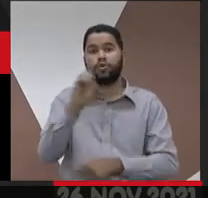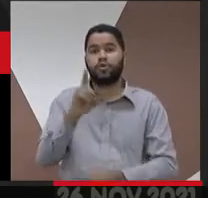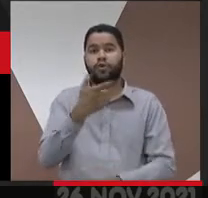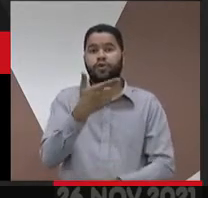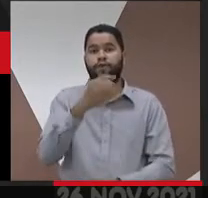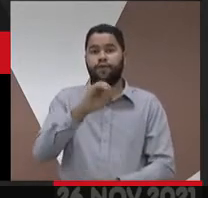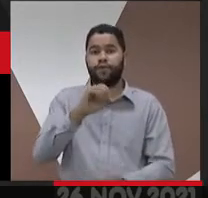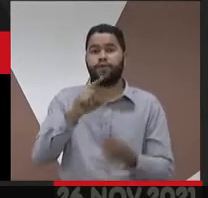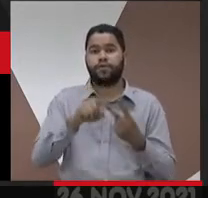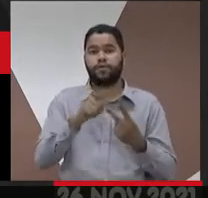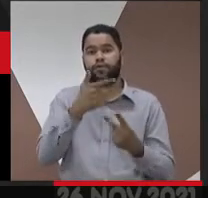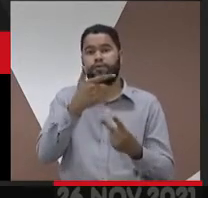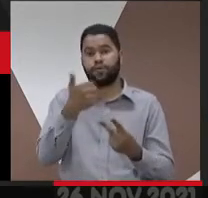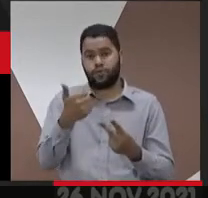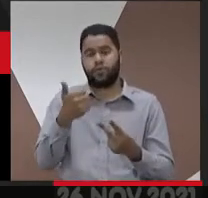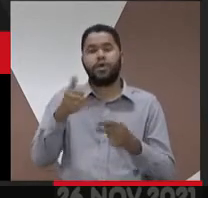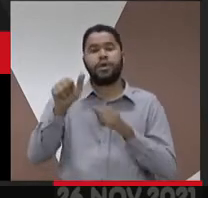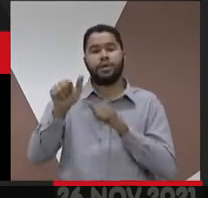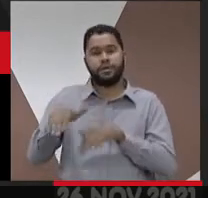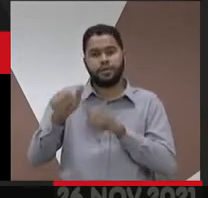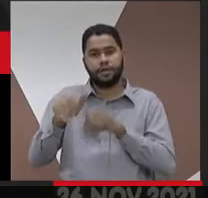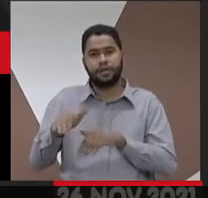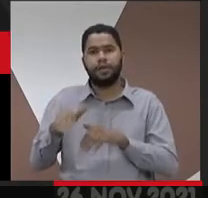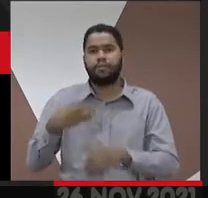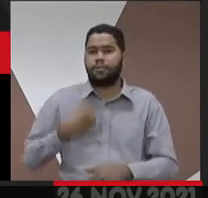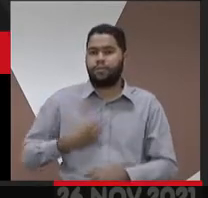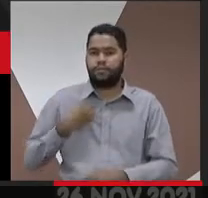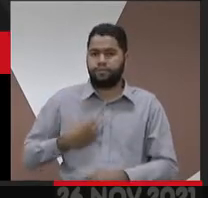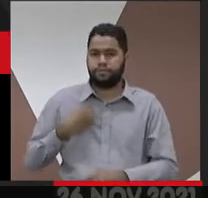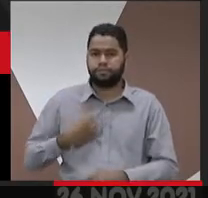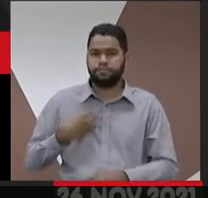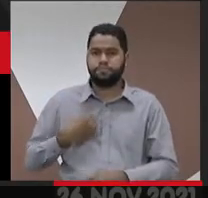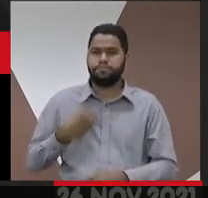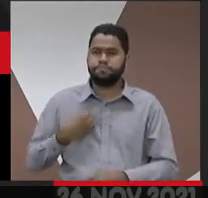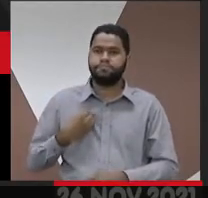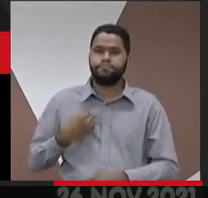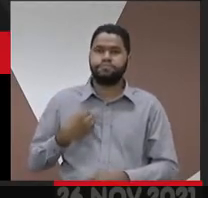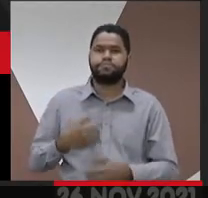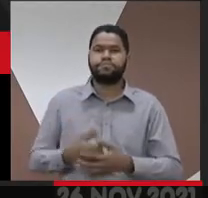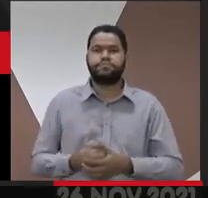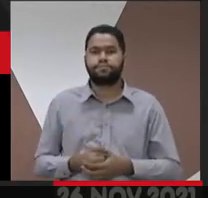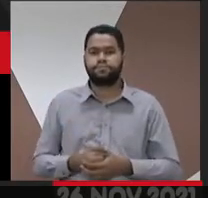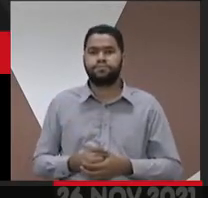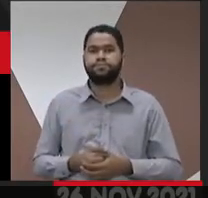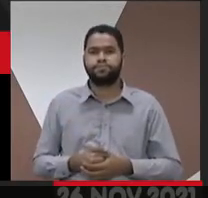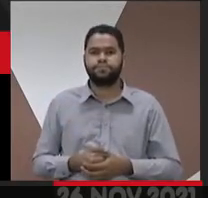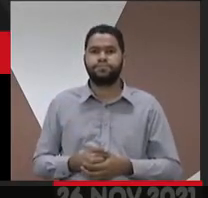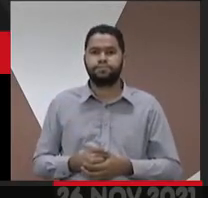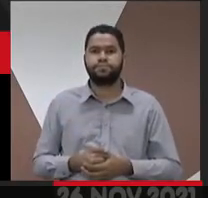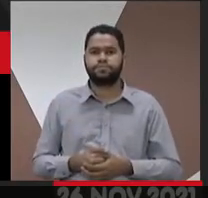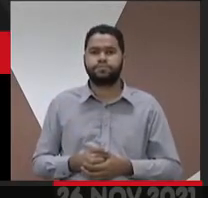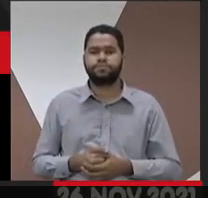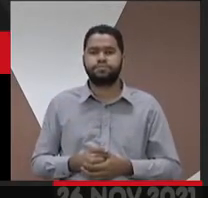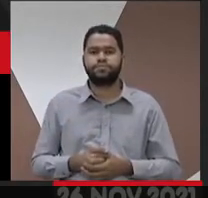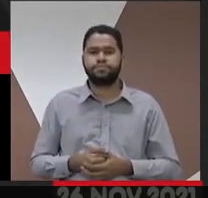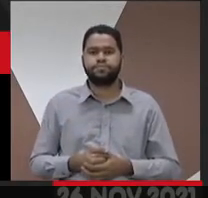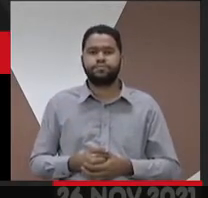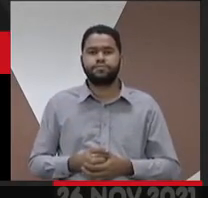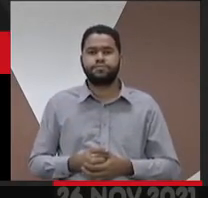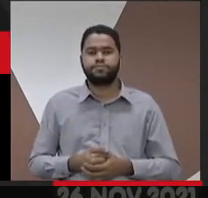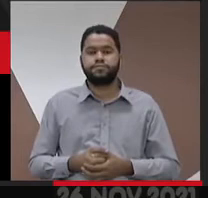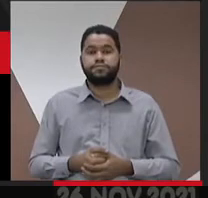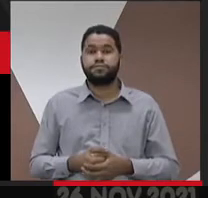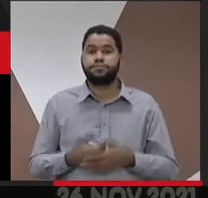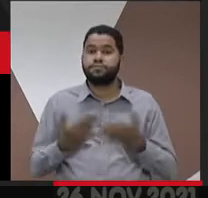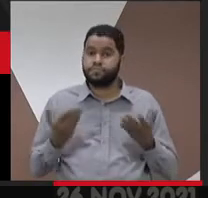21 de setembro. Aí estão os participantes do seminário. Bom,